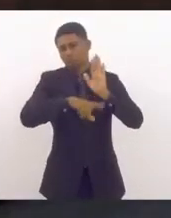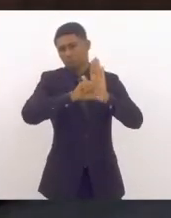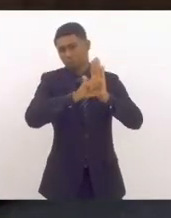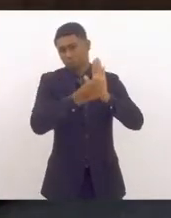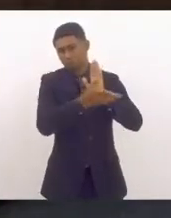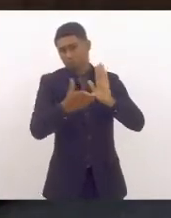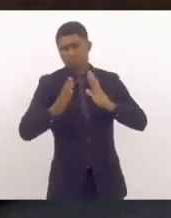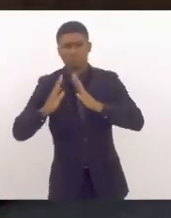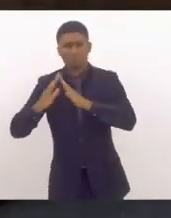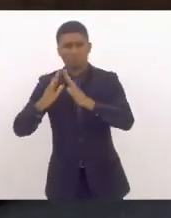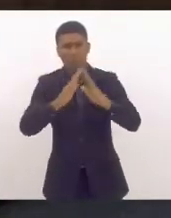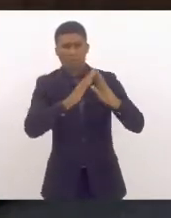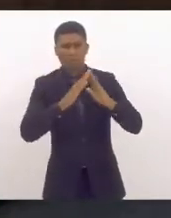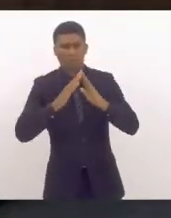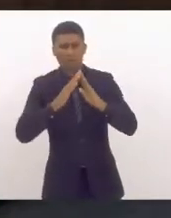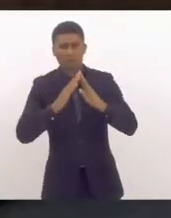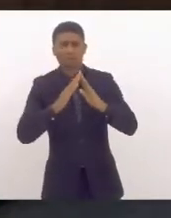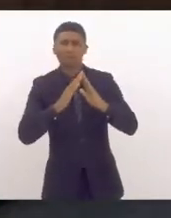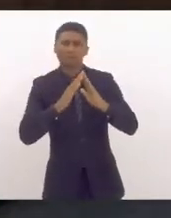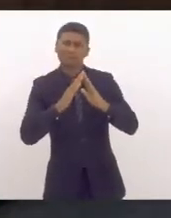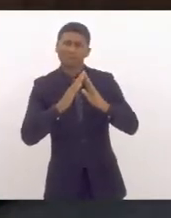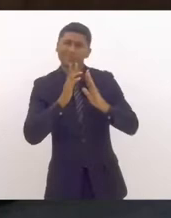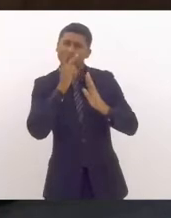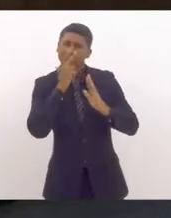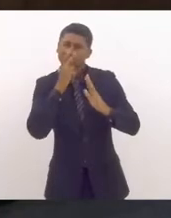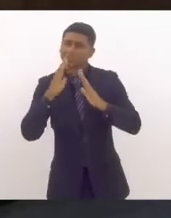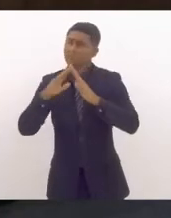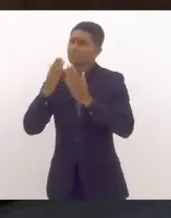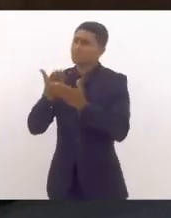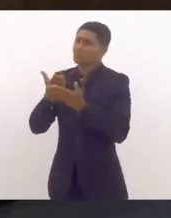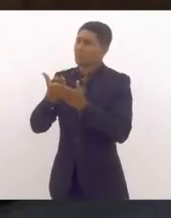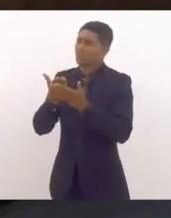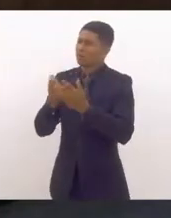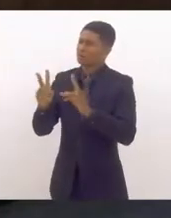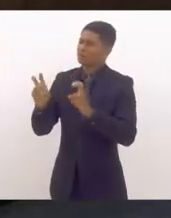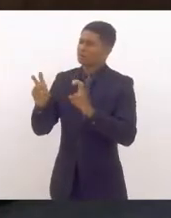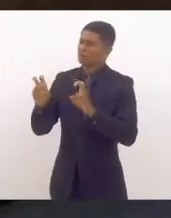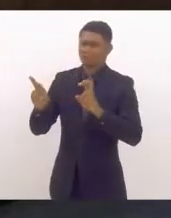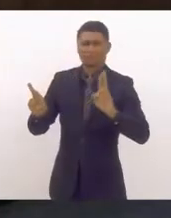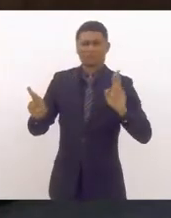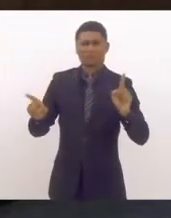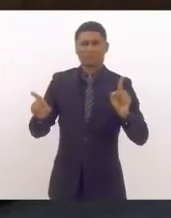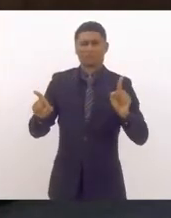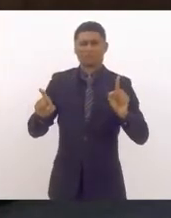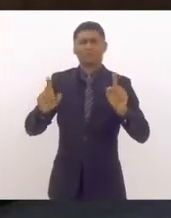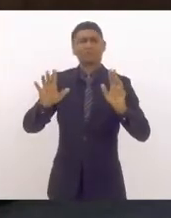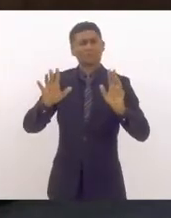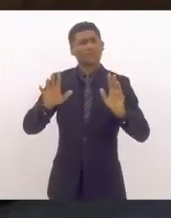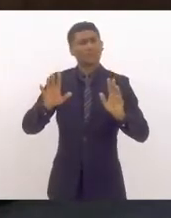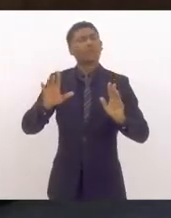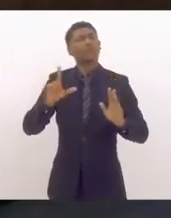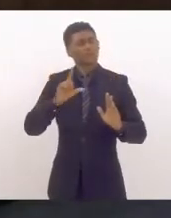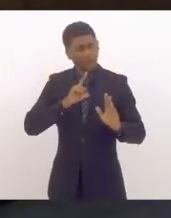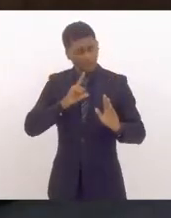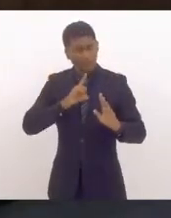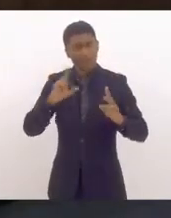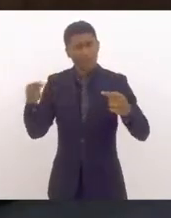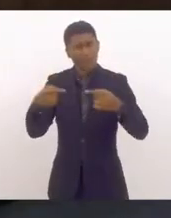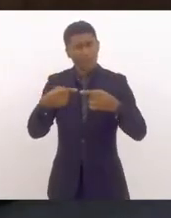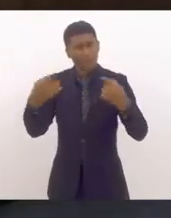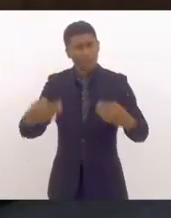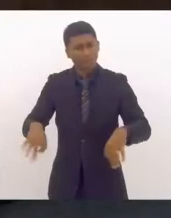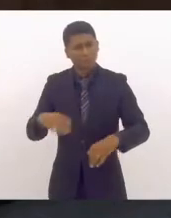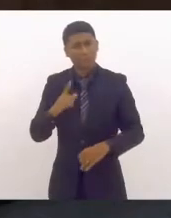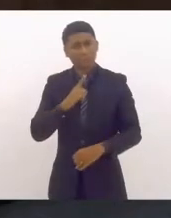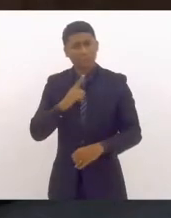assistência estudantil e permanência da jovem estudante na escola, mas, na verdade, também sim. E era essa referência também que